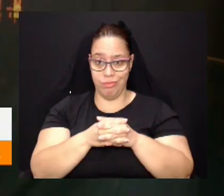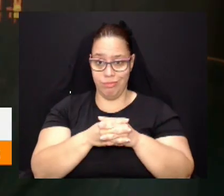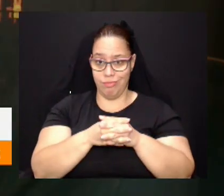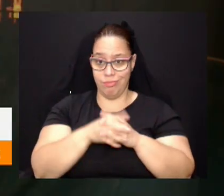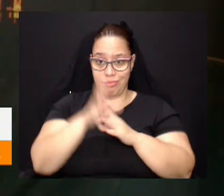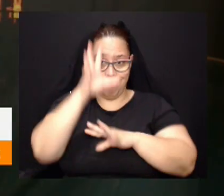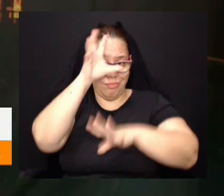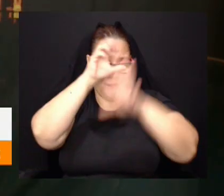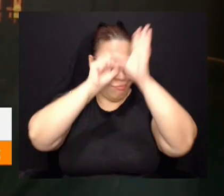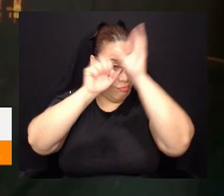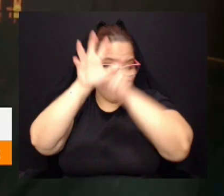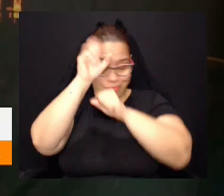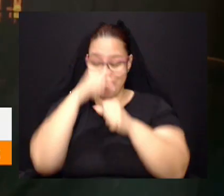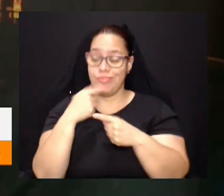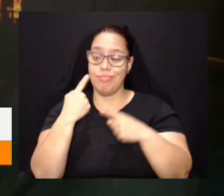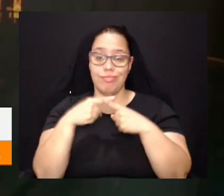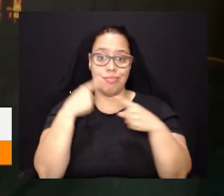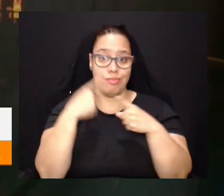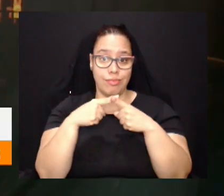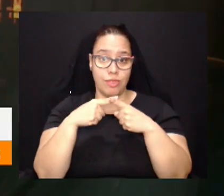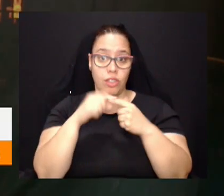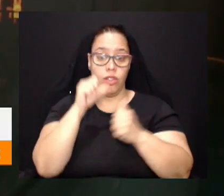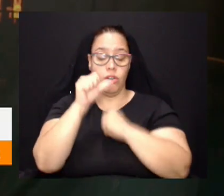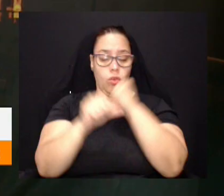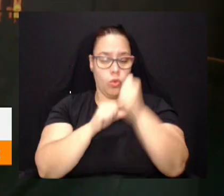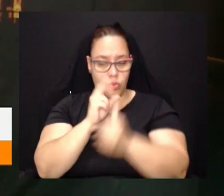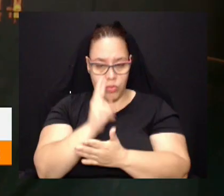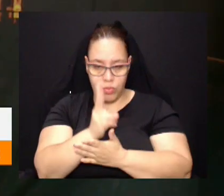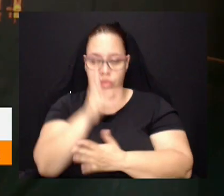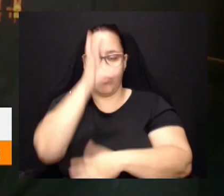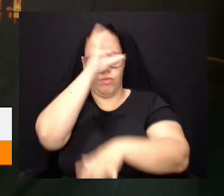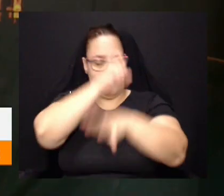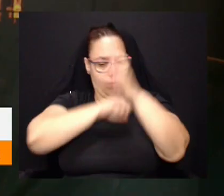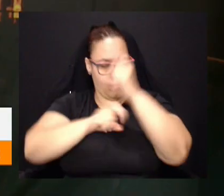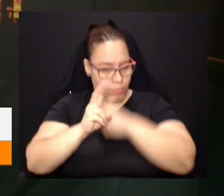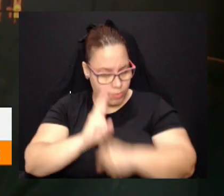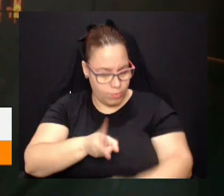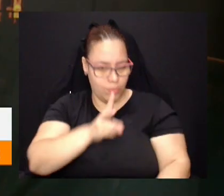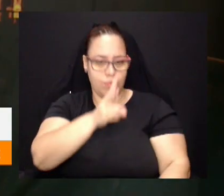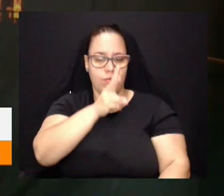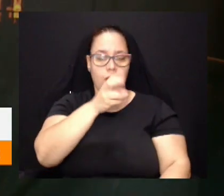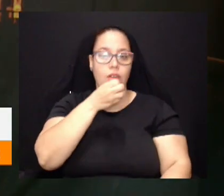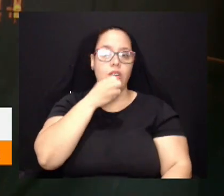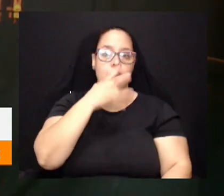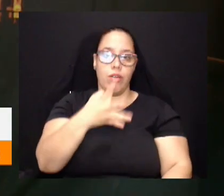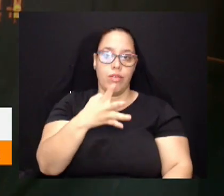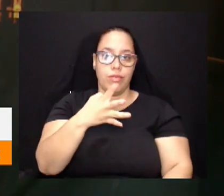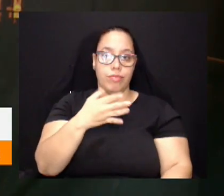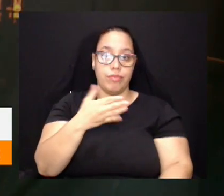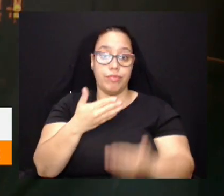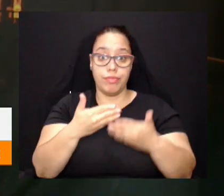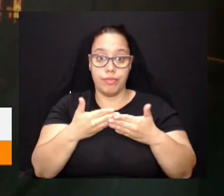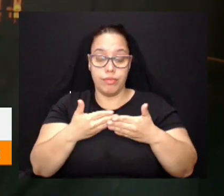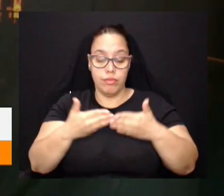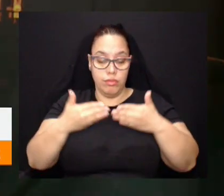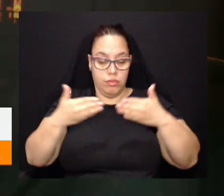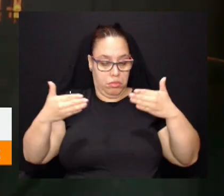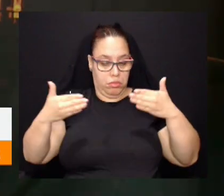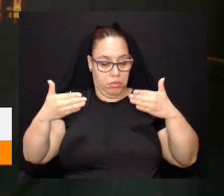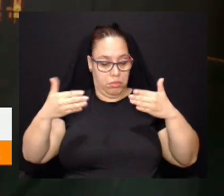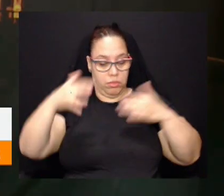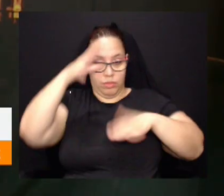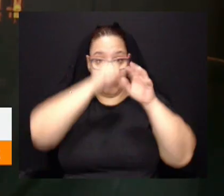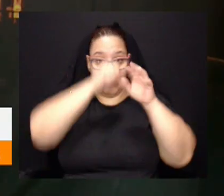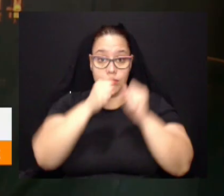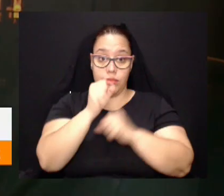muito, porque nós estamos em mudança constante e aprendizado constante. É tão bom quando a gente se abre para a gente poder aprender. Agora 8h51,